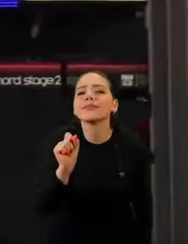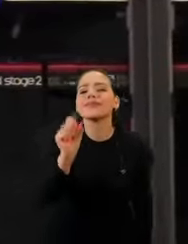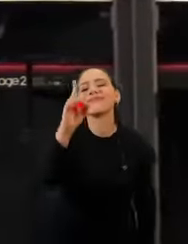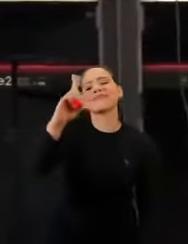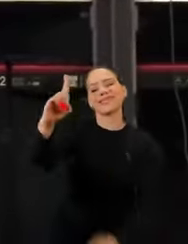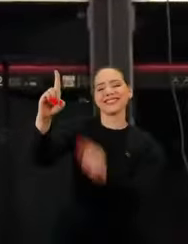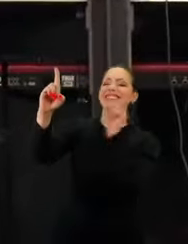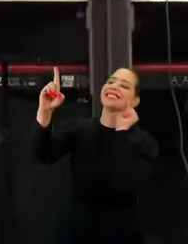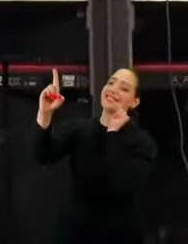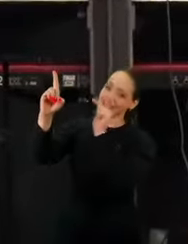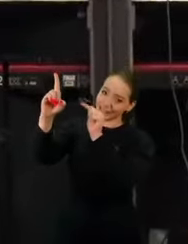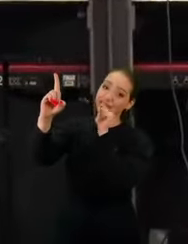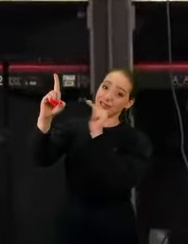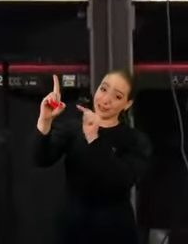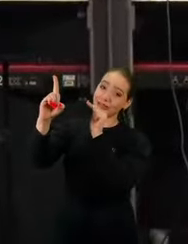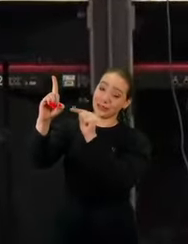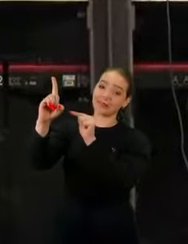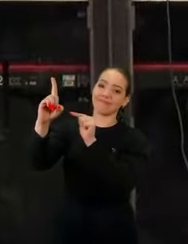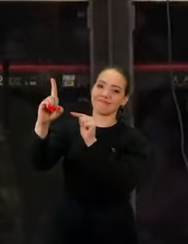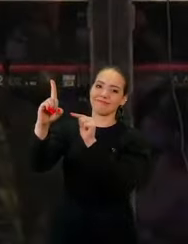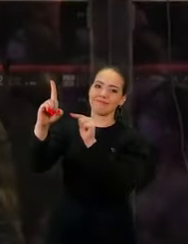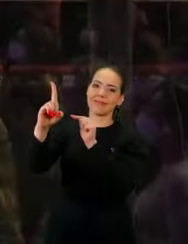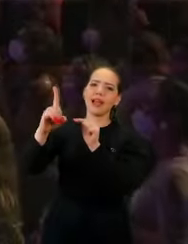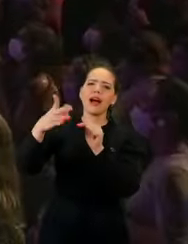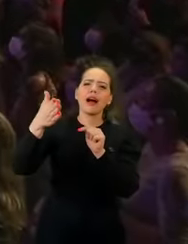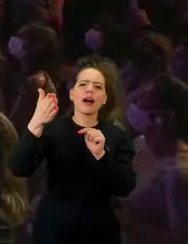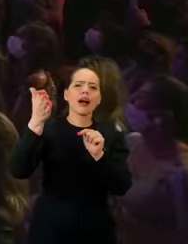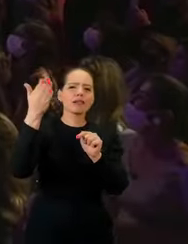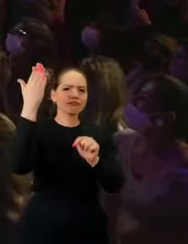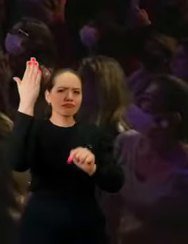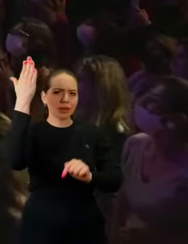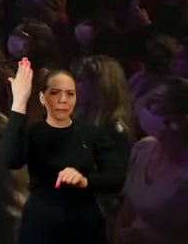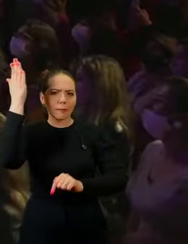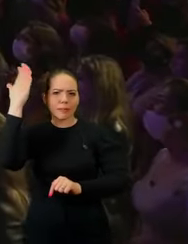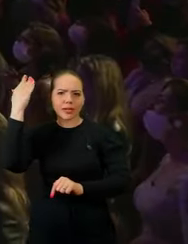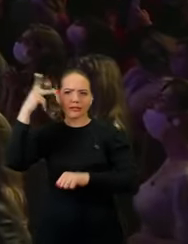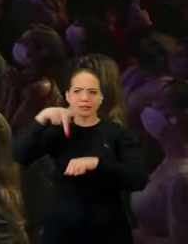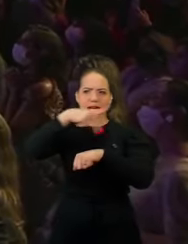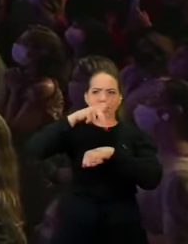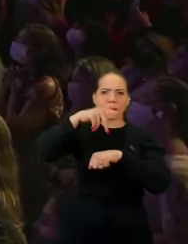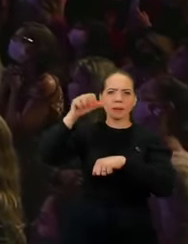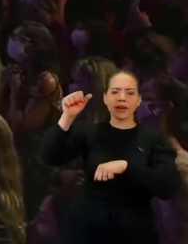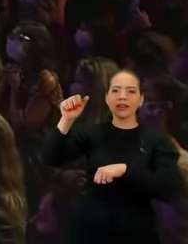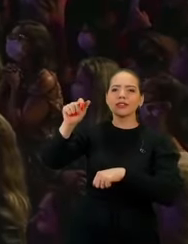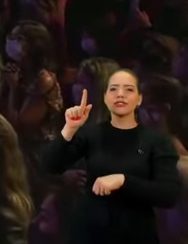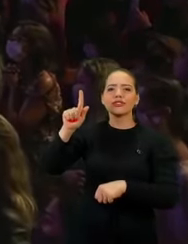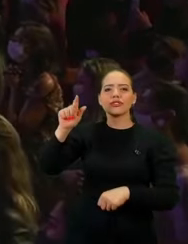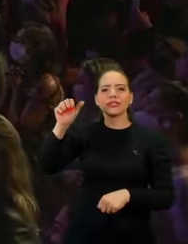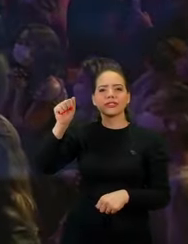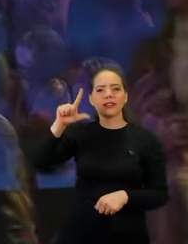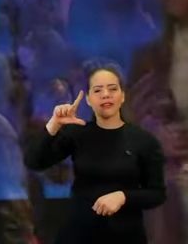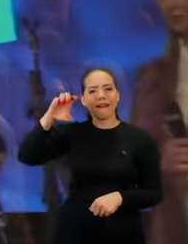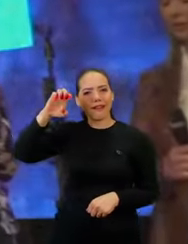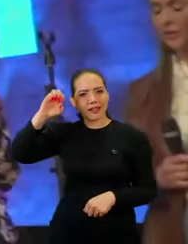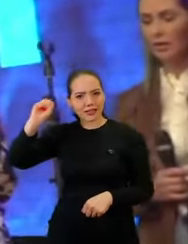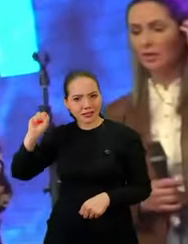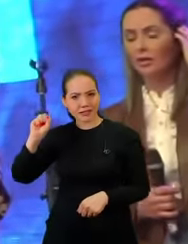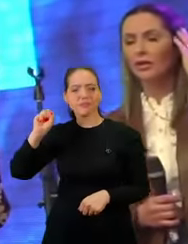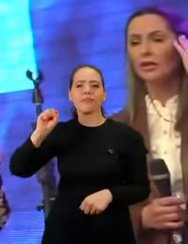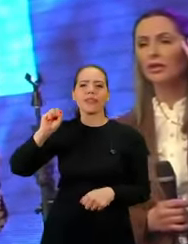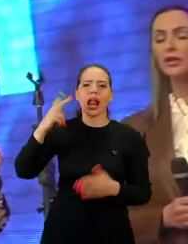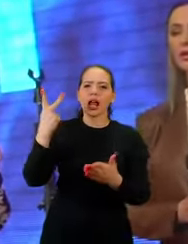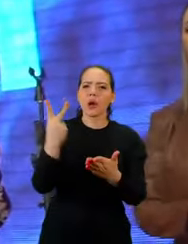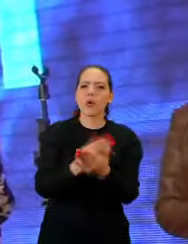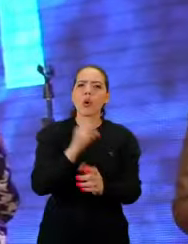E uma das coisas que aconteceu no avivamento de País de Gales foi que eles se dobraram ao Senhor. E hoje eu vi o Espírito